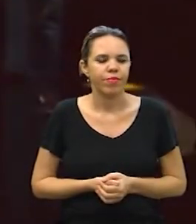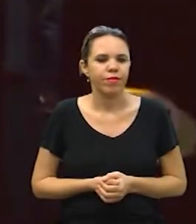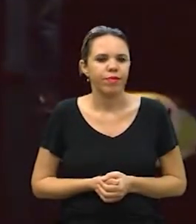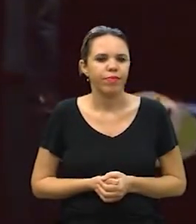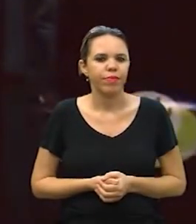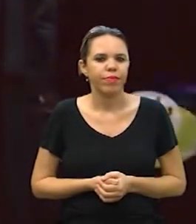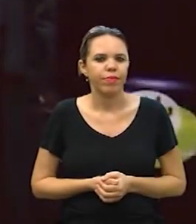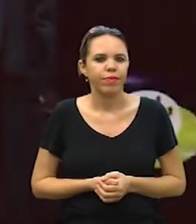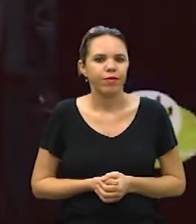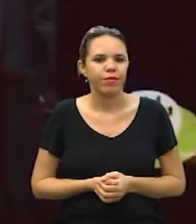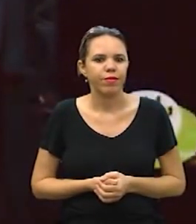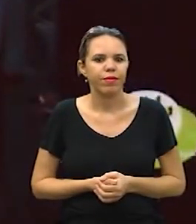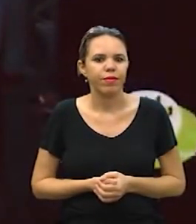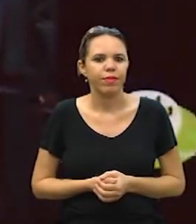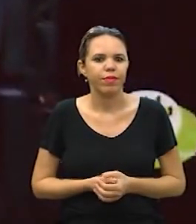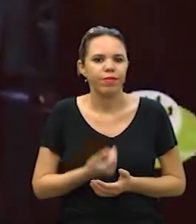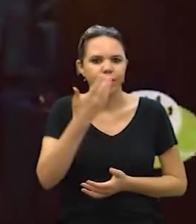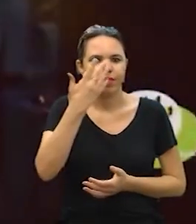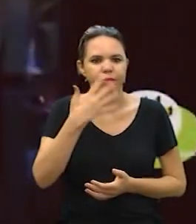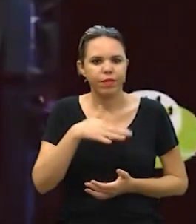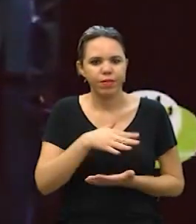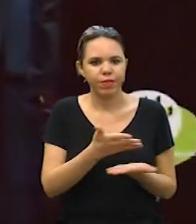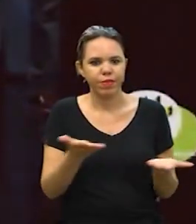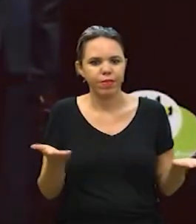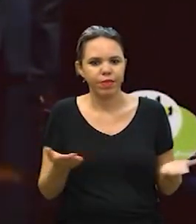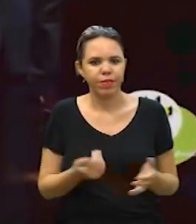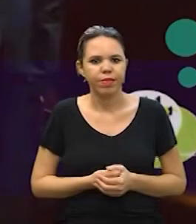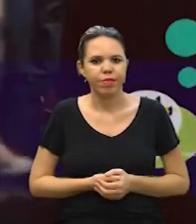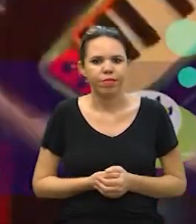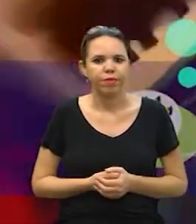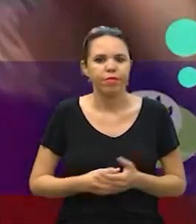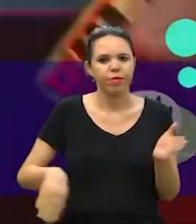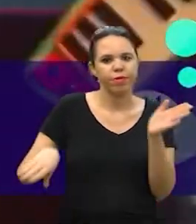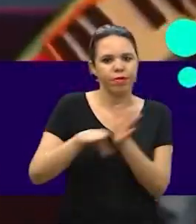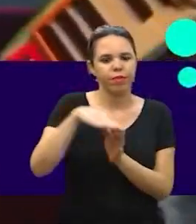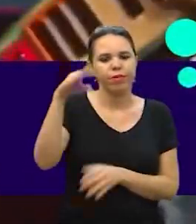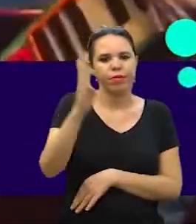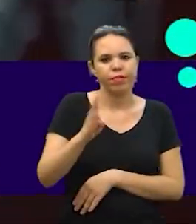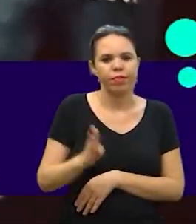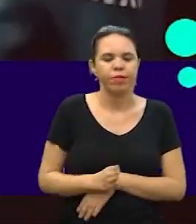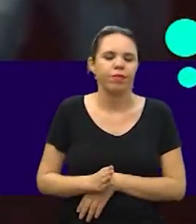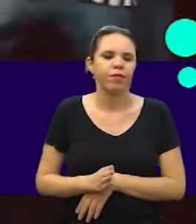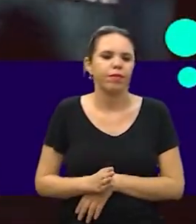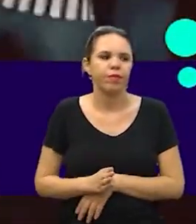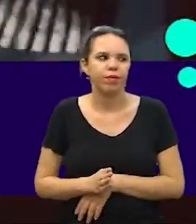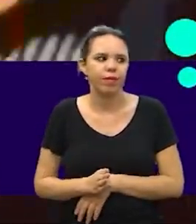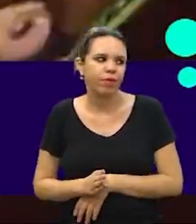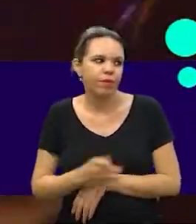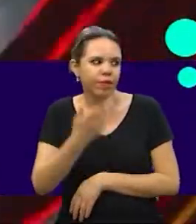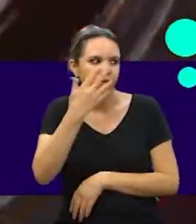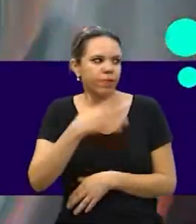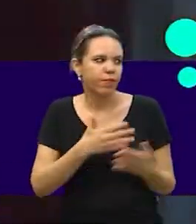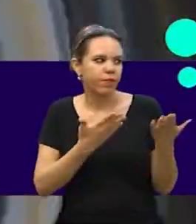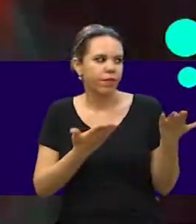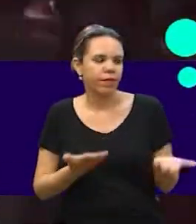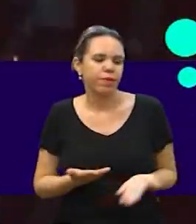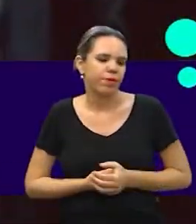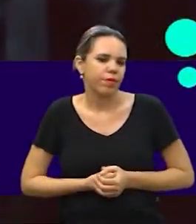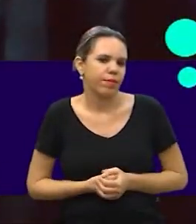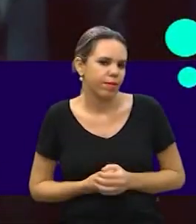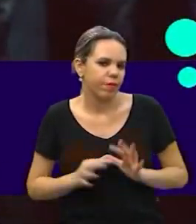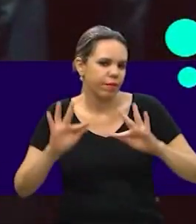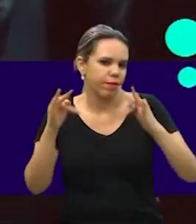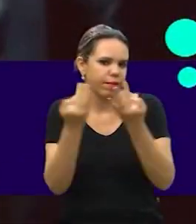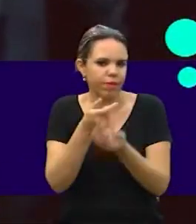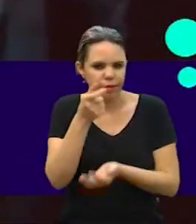um Queen para criança! Chega ao Brasil Queen para Crianças The Show, um